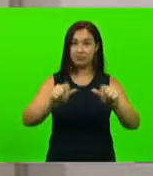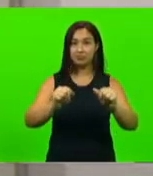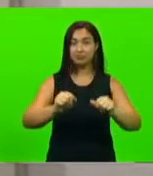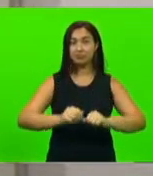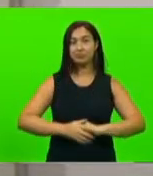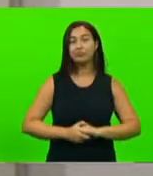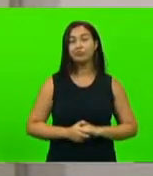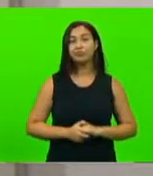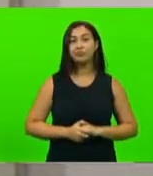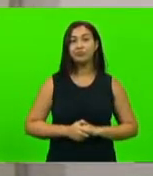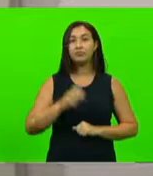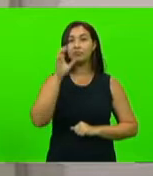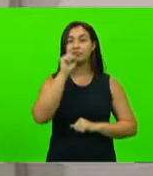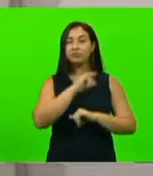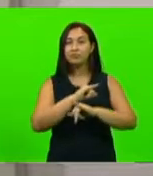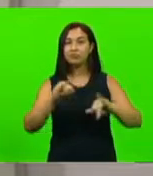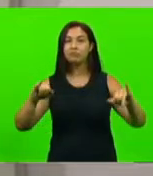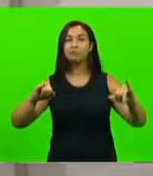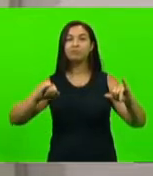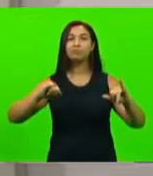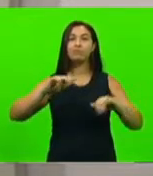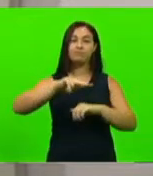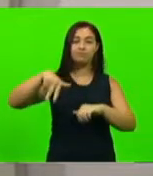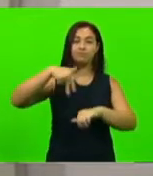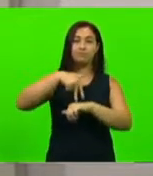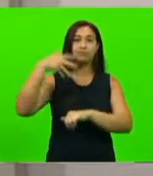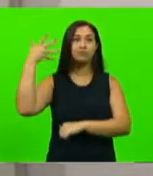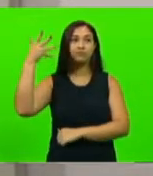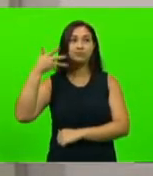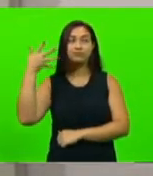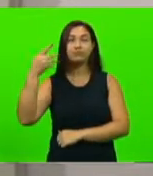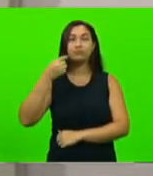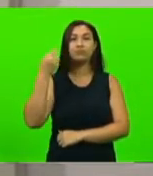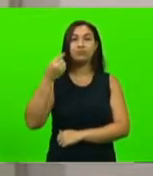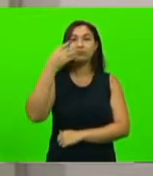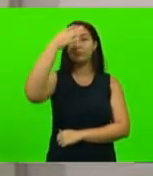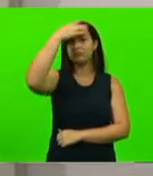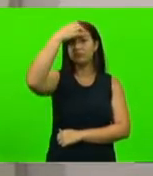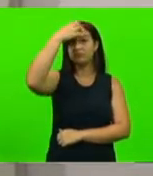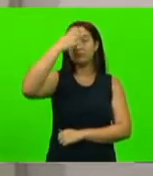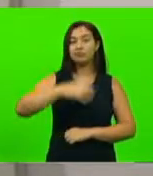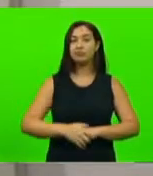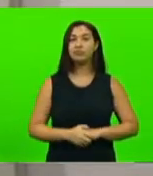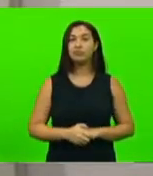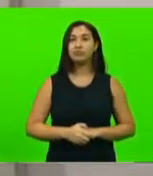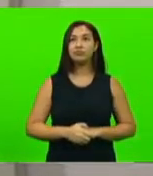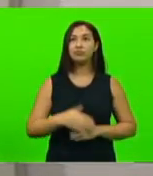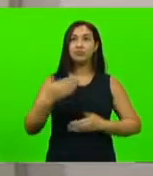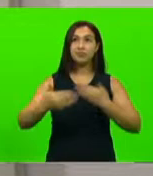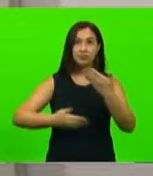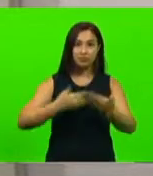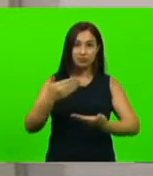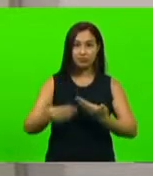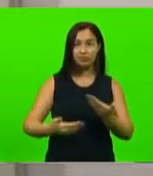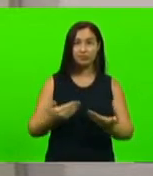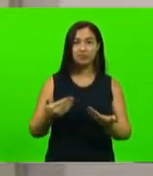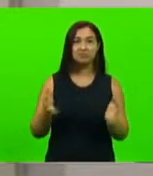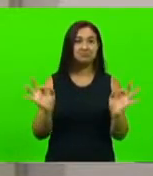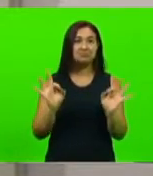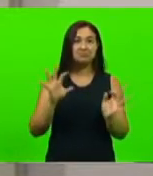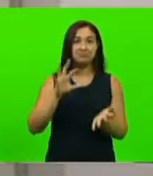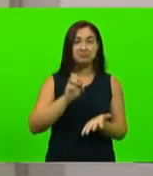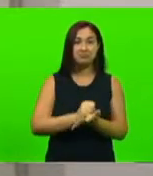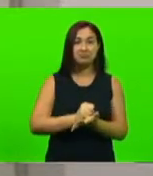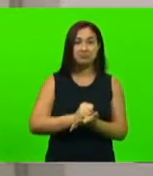distribuição. Breves comunicações. Fez uso da palavra o senhor deputado Ismael dos Santos. Grande expediente. Não houve inscritos para o